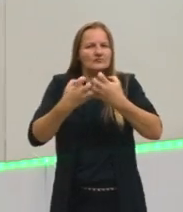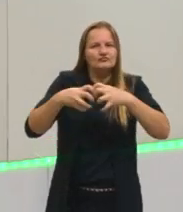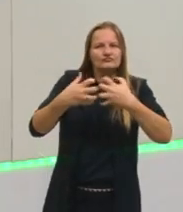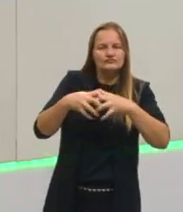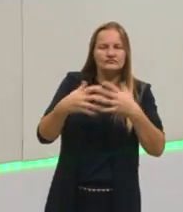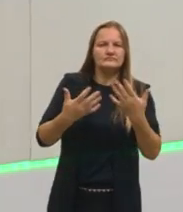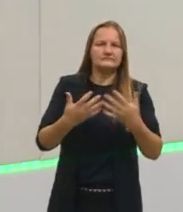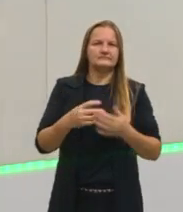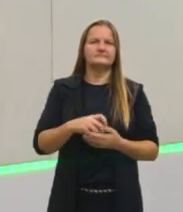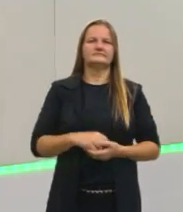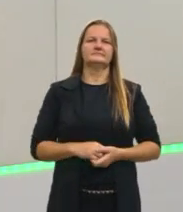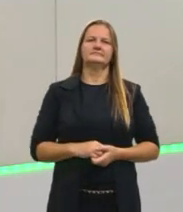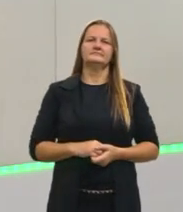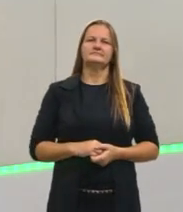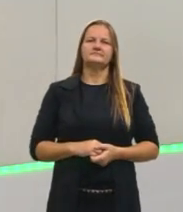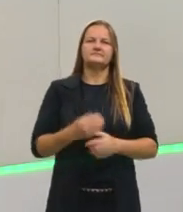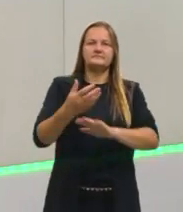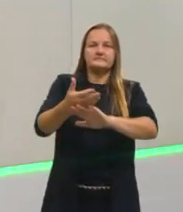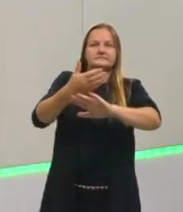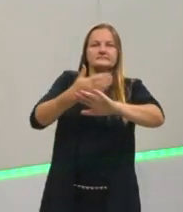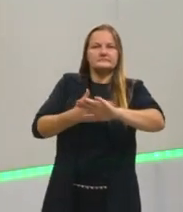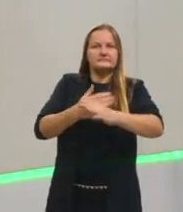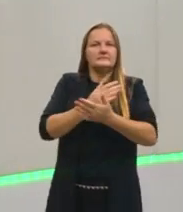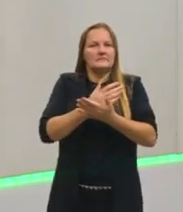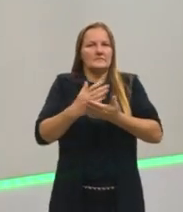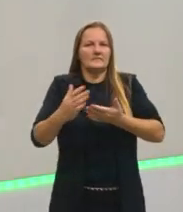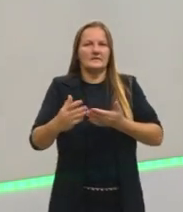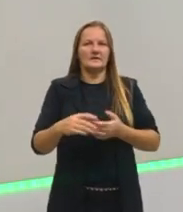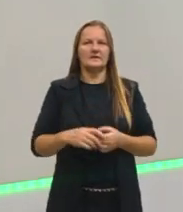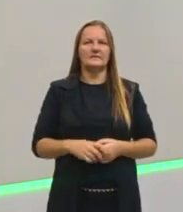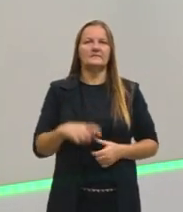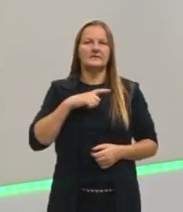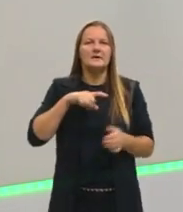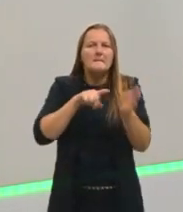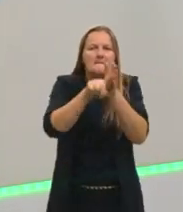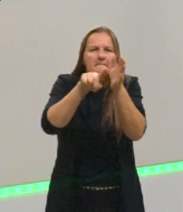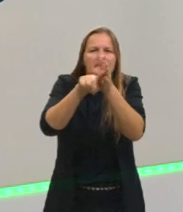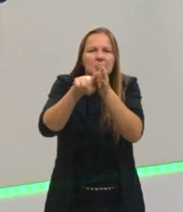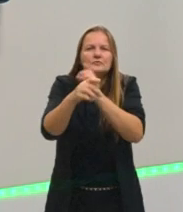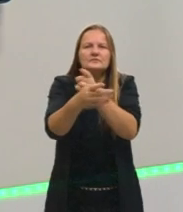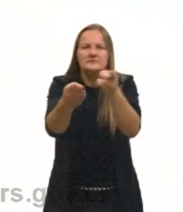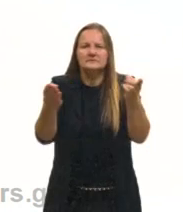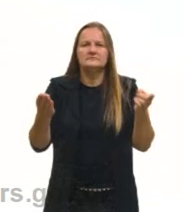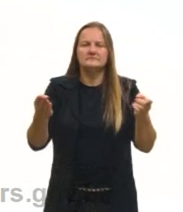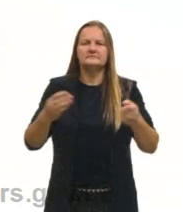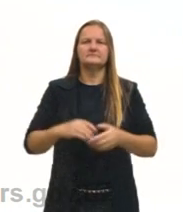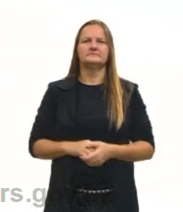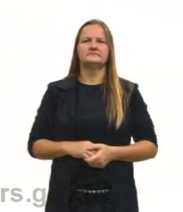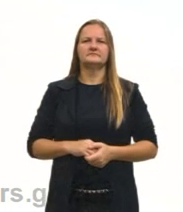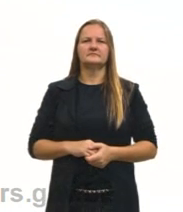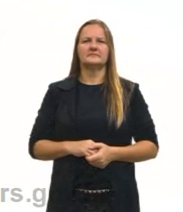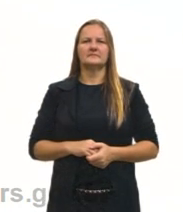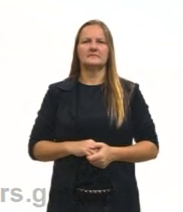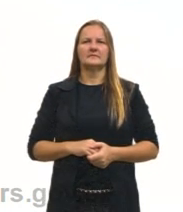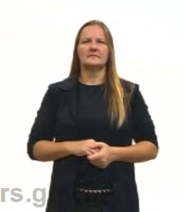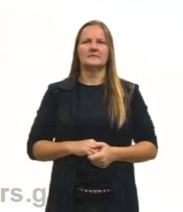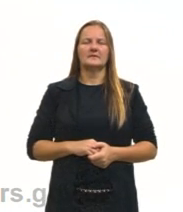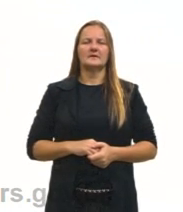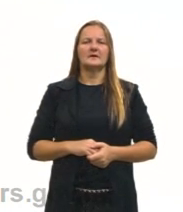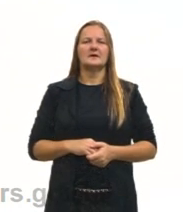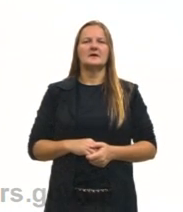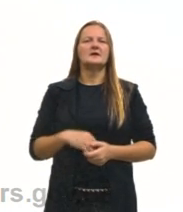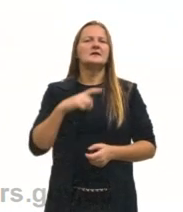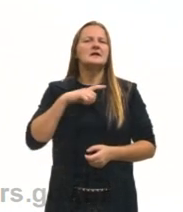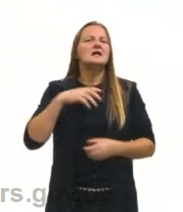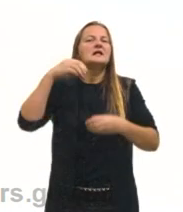pela tabela tá antes de iniciar a tabela eu quero fazer algumas perguntas para vocês duas elementos do nosso cotidiano